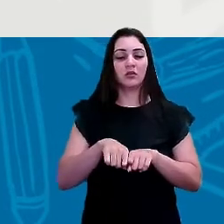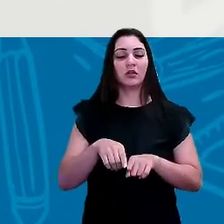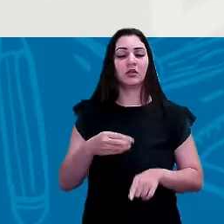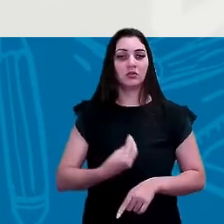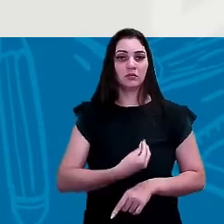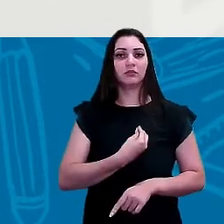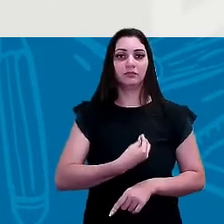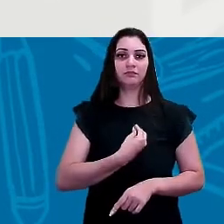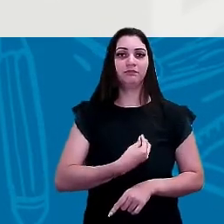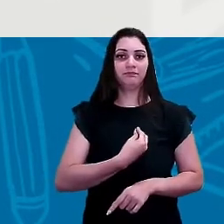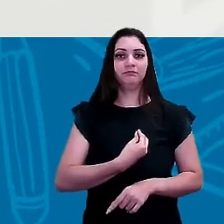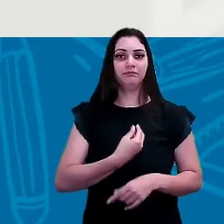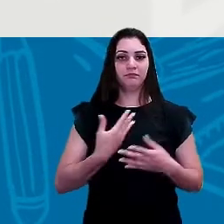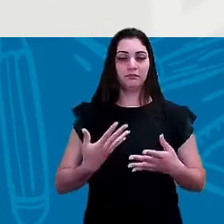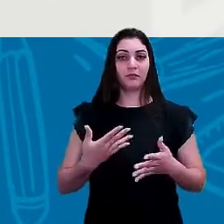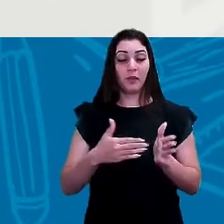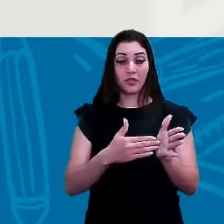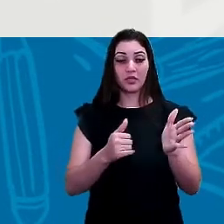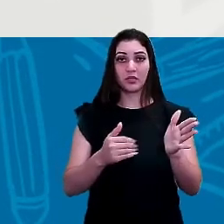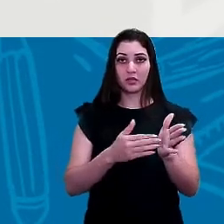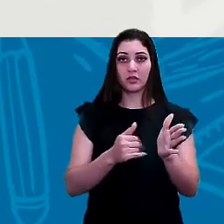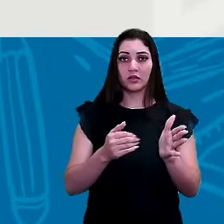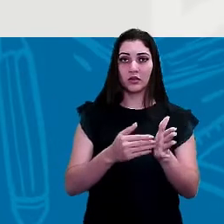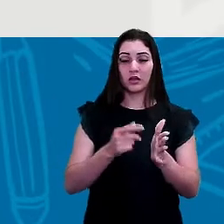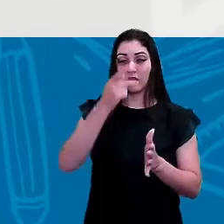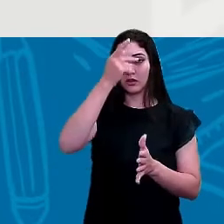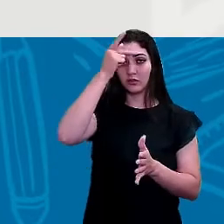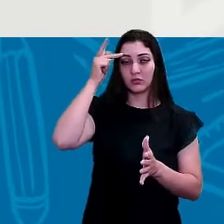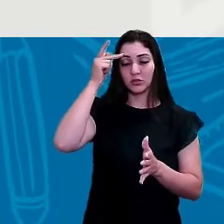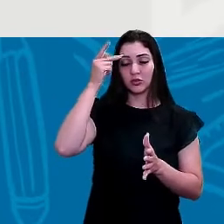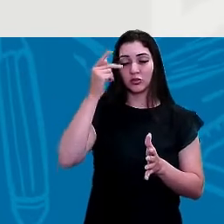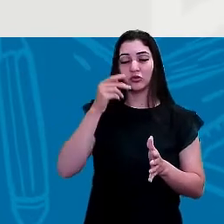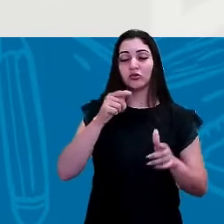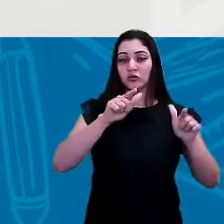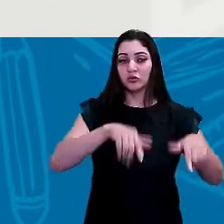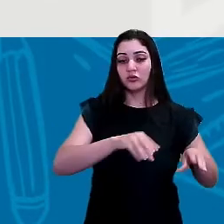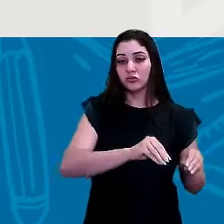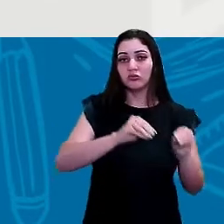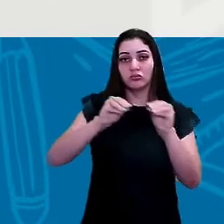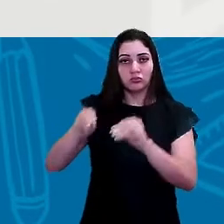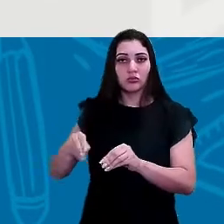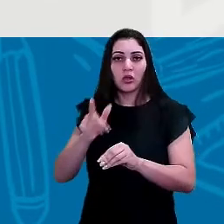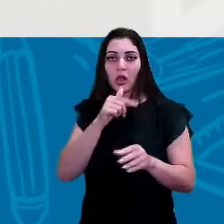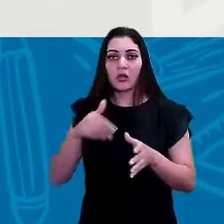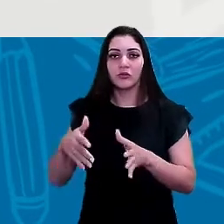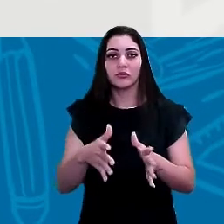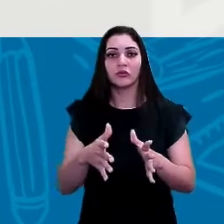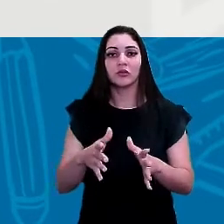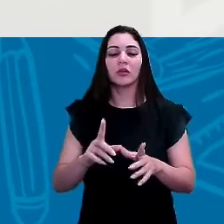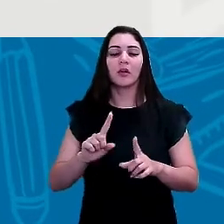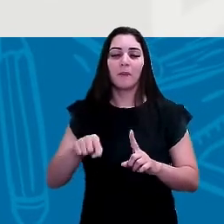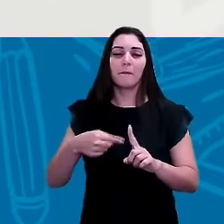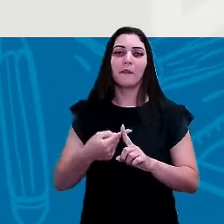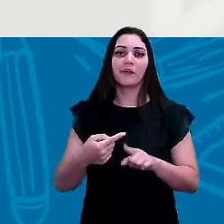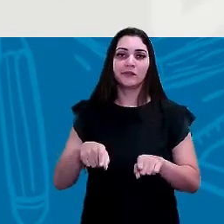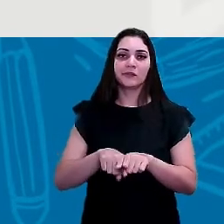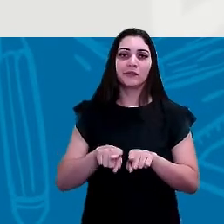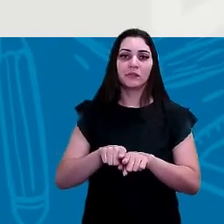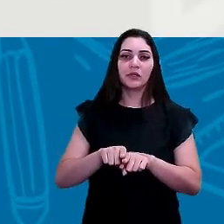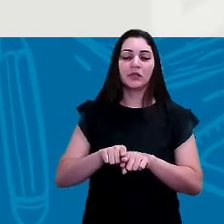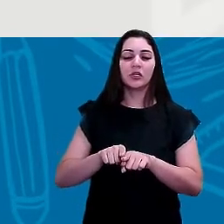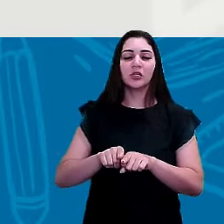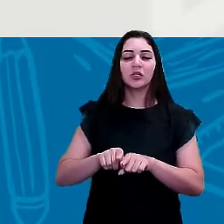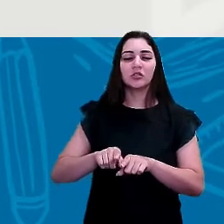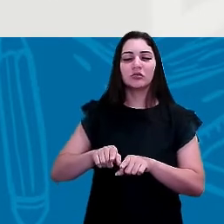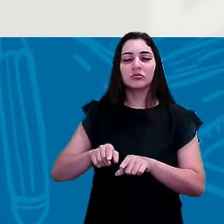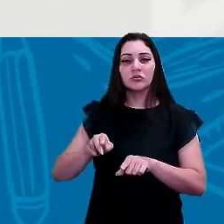de habitação, né, para tirar as pessoas dessas áreas de leito de rio, mas também como uma revitalização desses leitos de